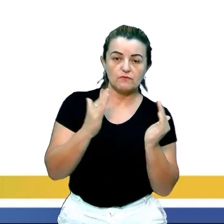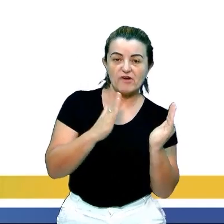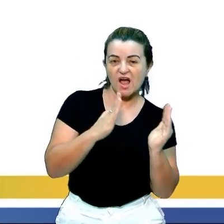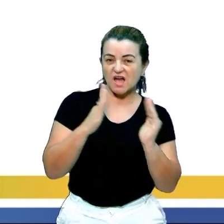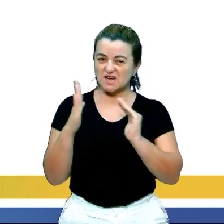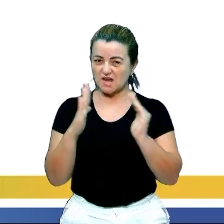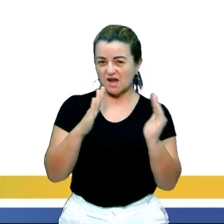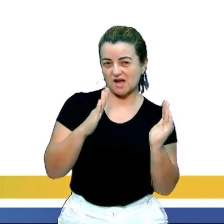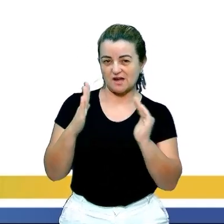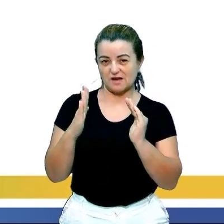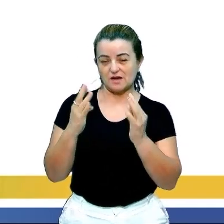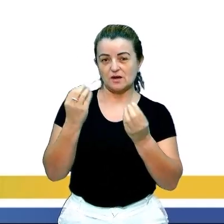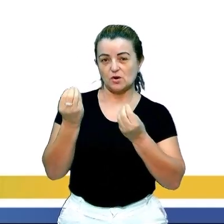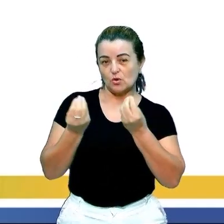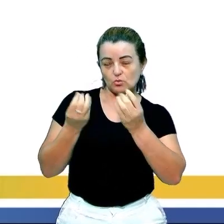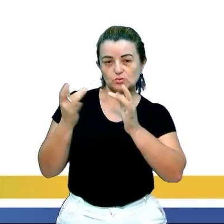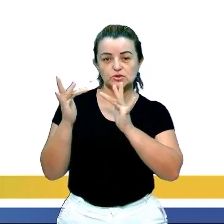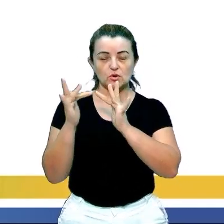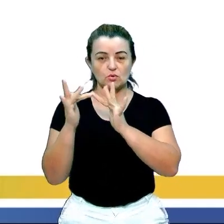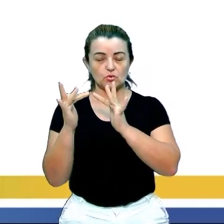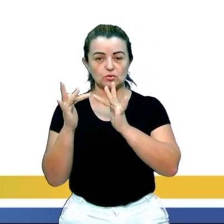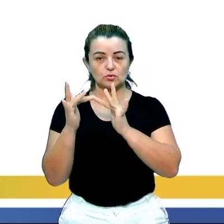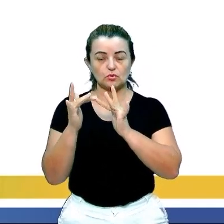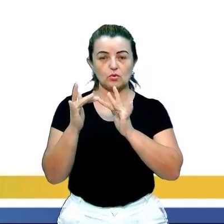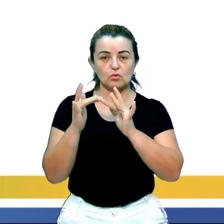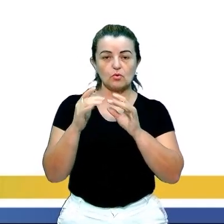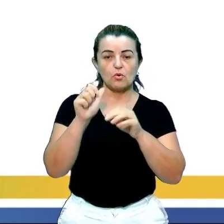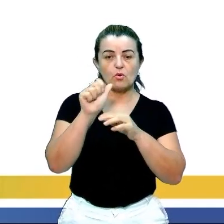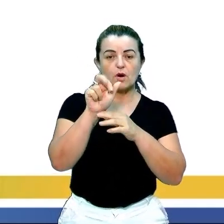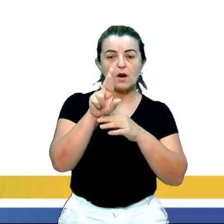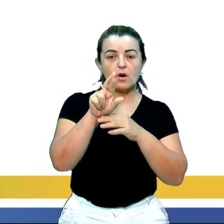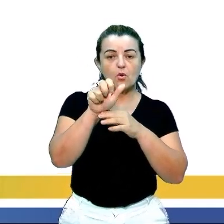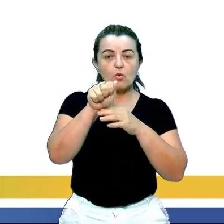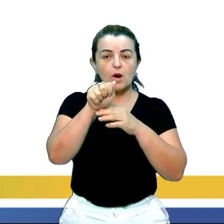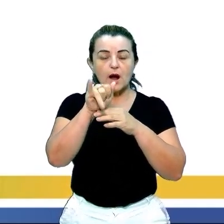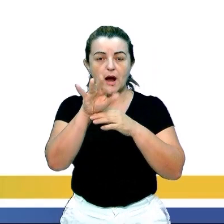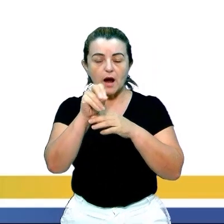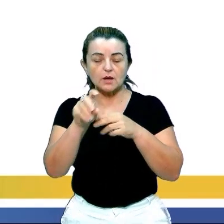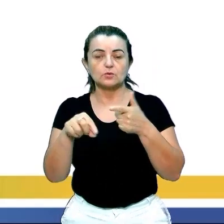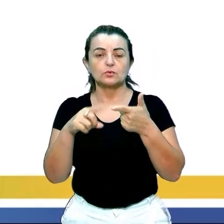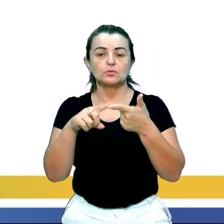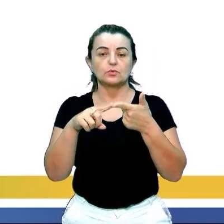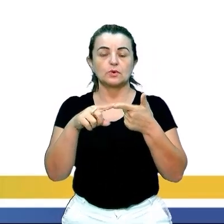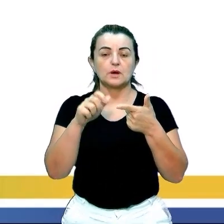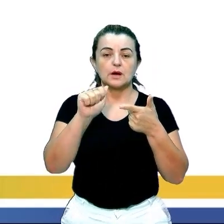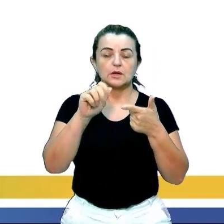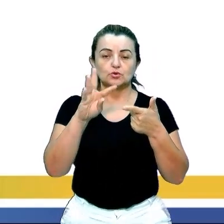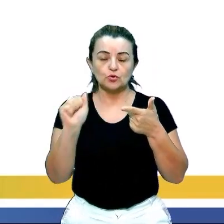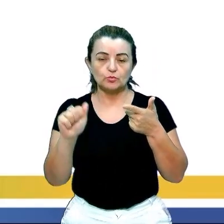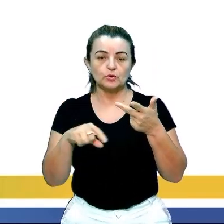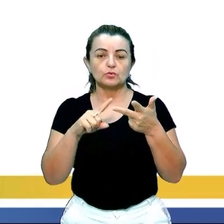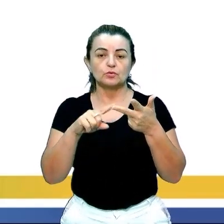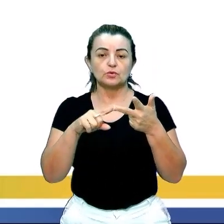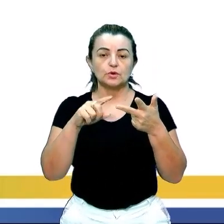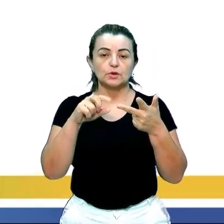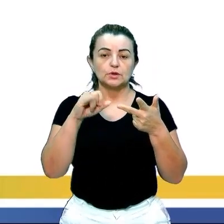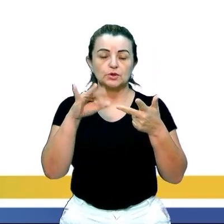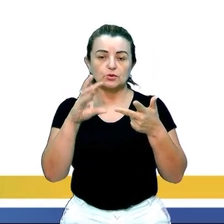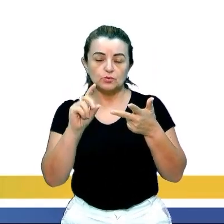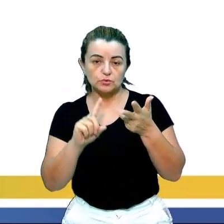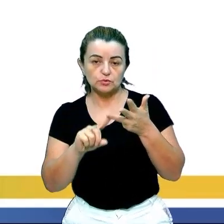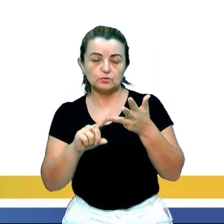variar como? De acordo com o raio atômico, o raio iônico, a energia de ionização,